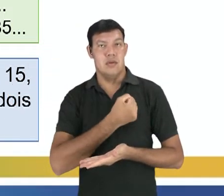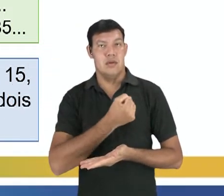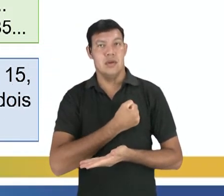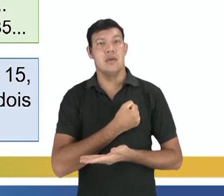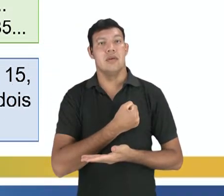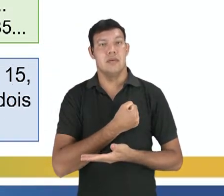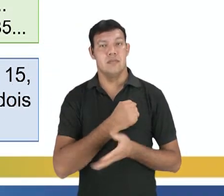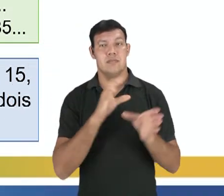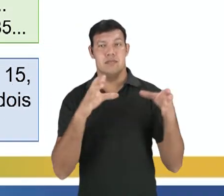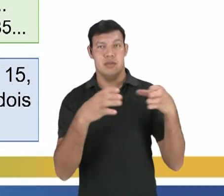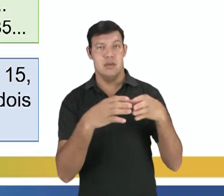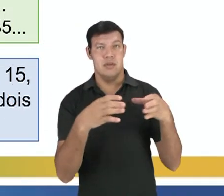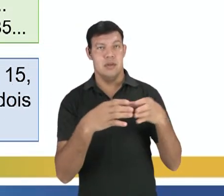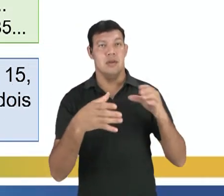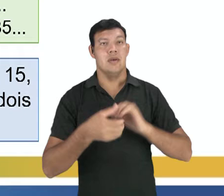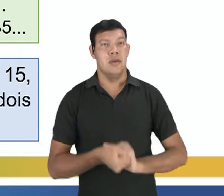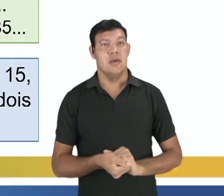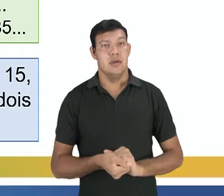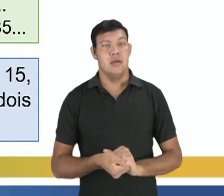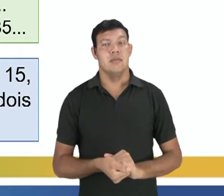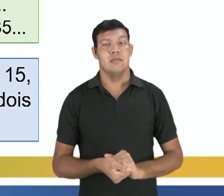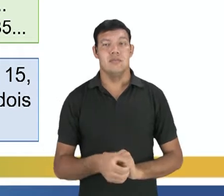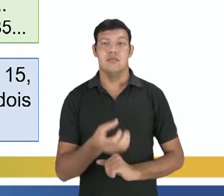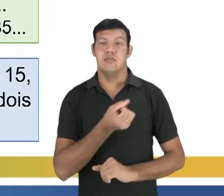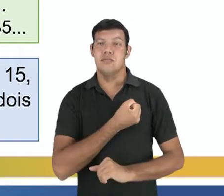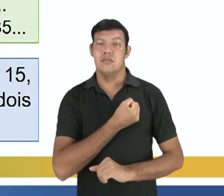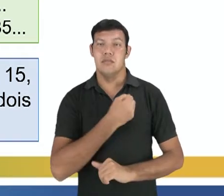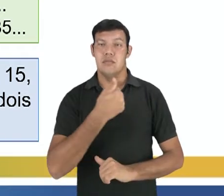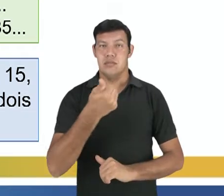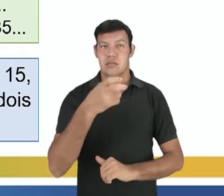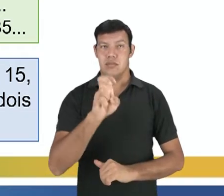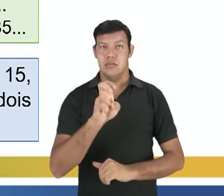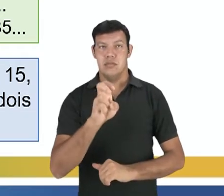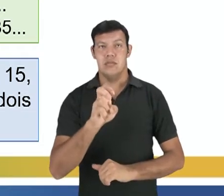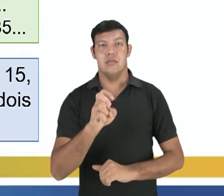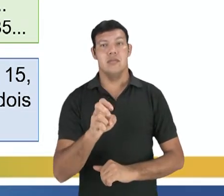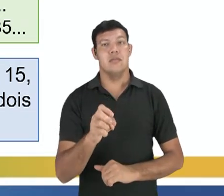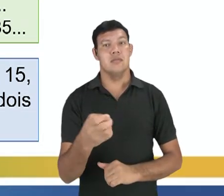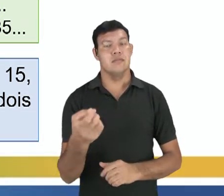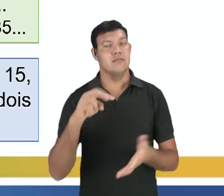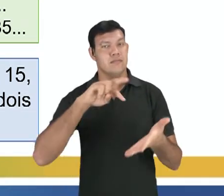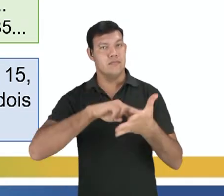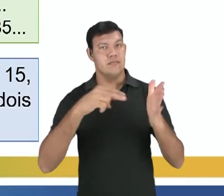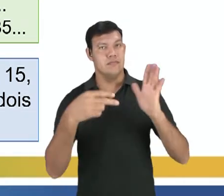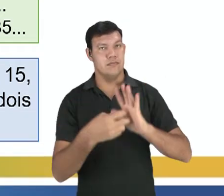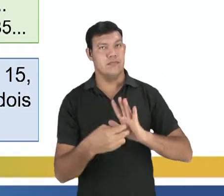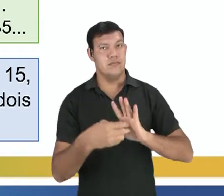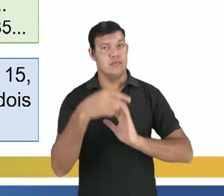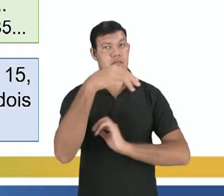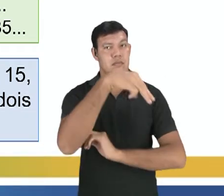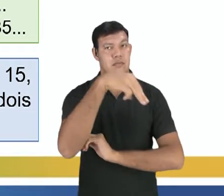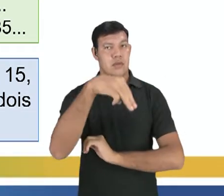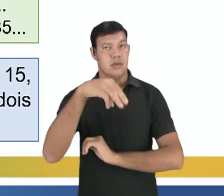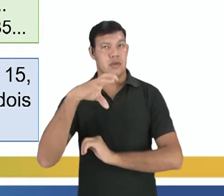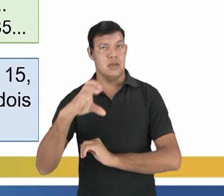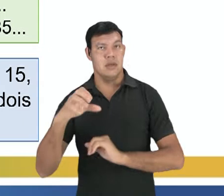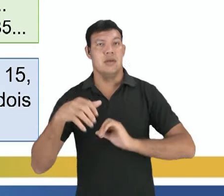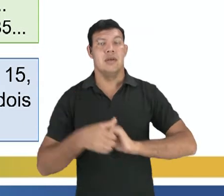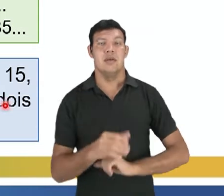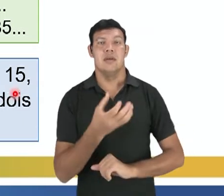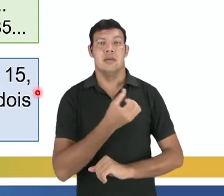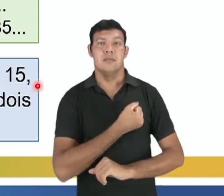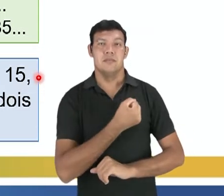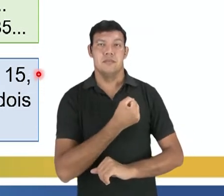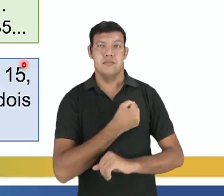conjuntos é o 15. Então, ele é o MMC. O que é a interseção entre dois conjuntos? São os números